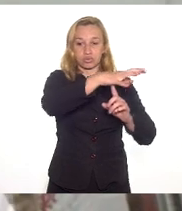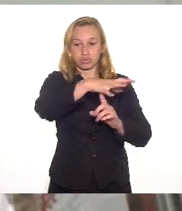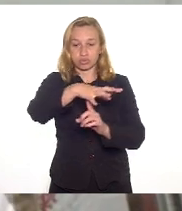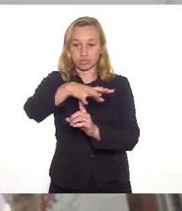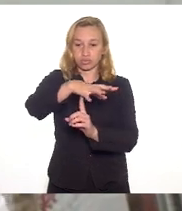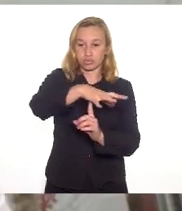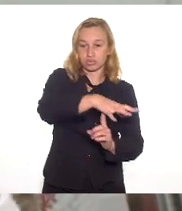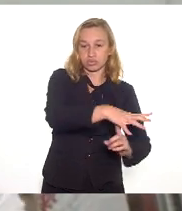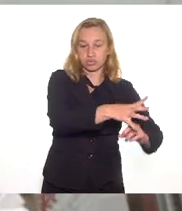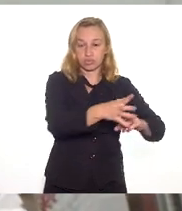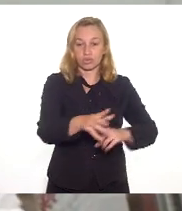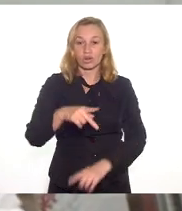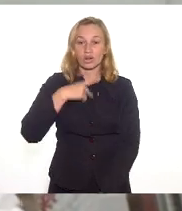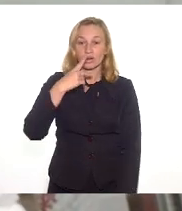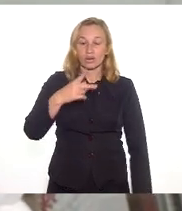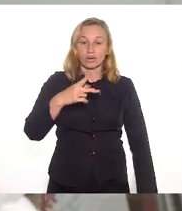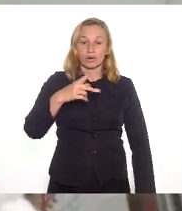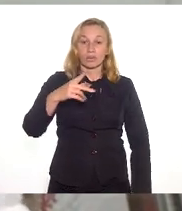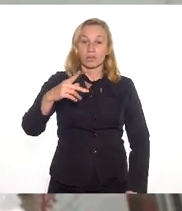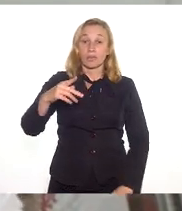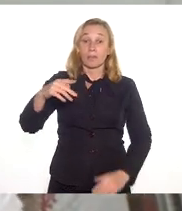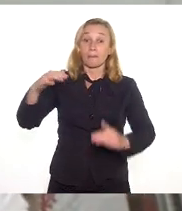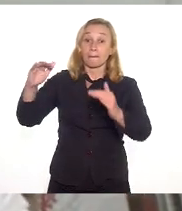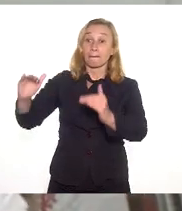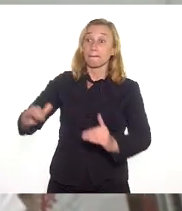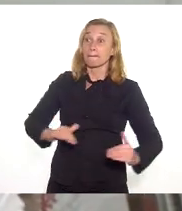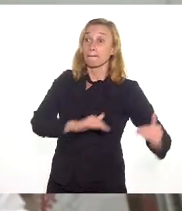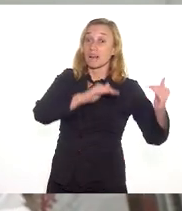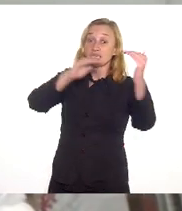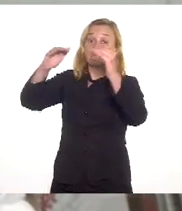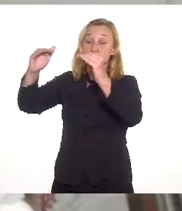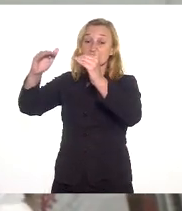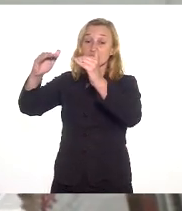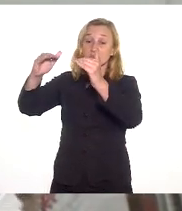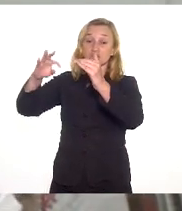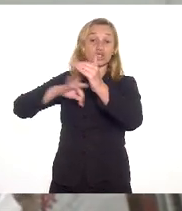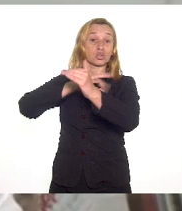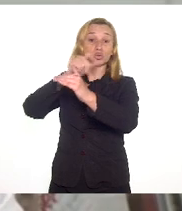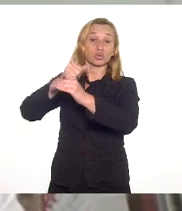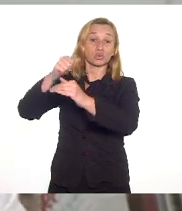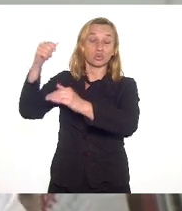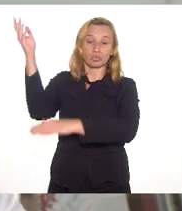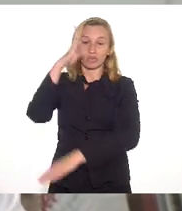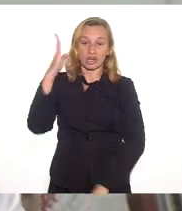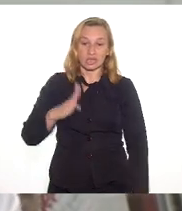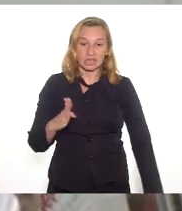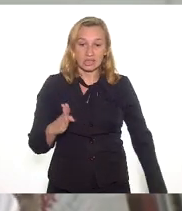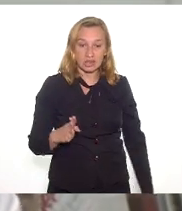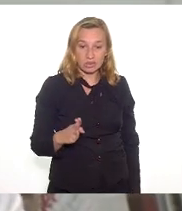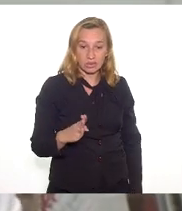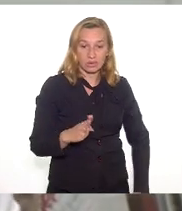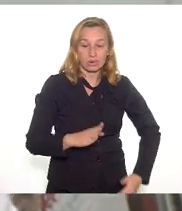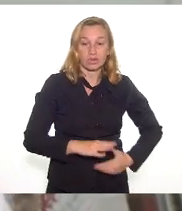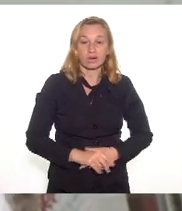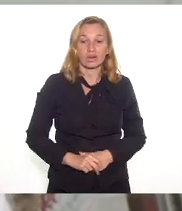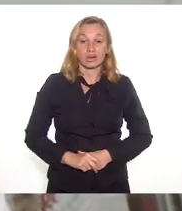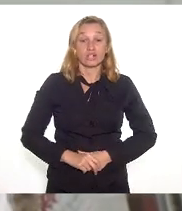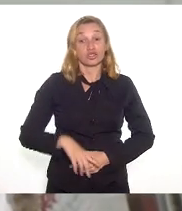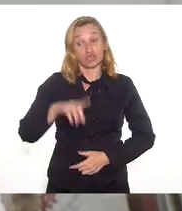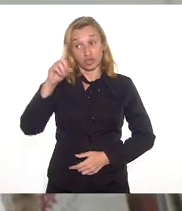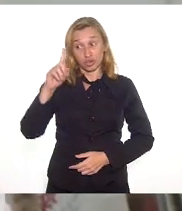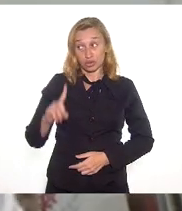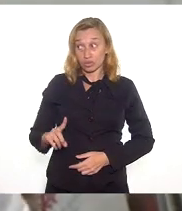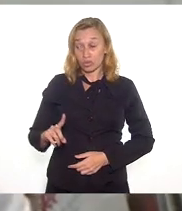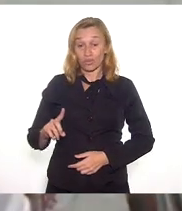lá, Brasil acima de tudo. E aí, deputada Tia Ju, deputado Malafaia, essa foi